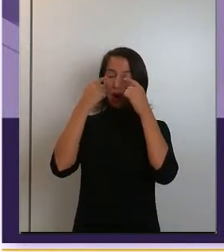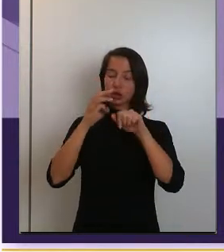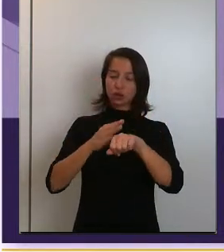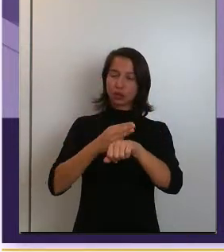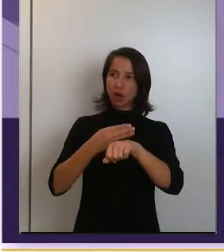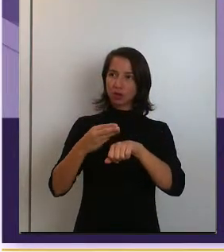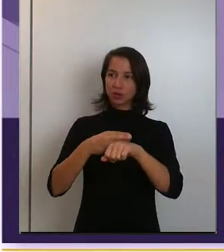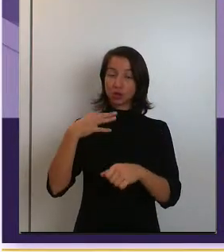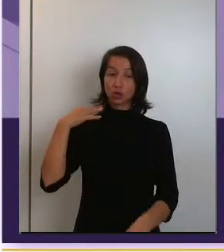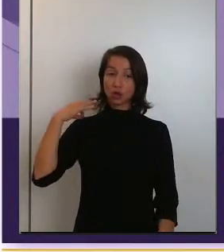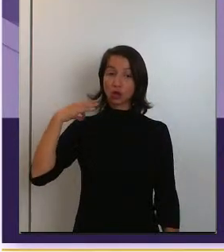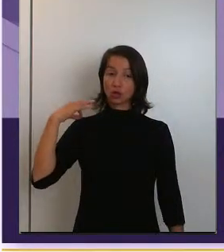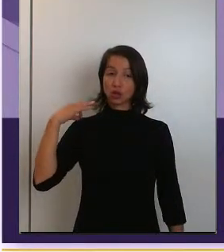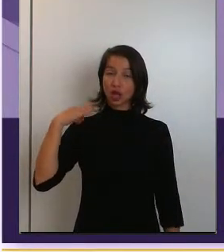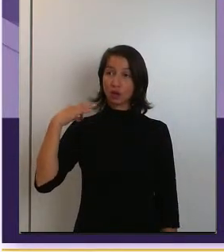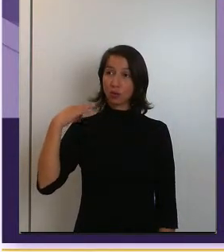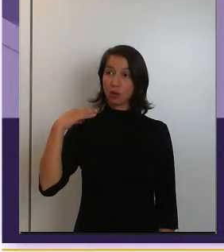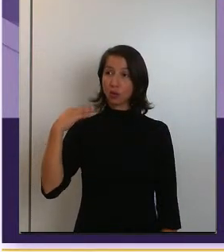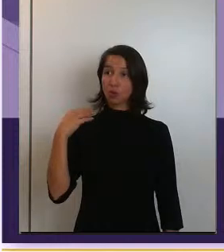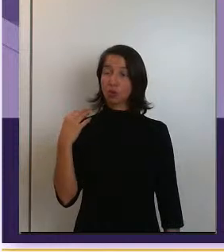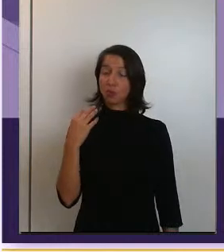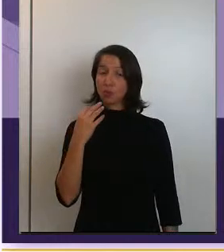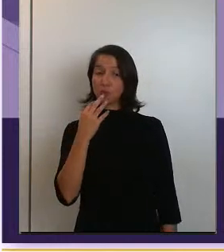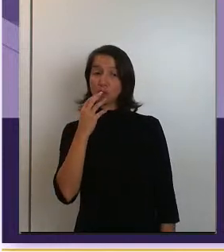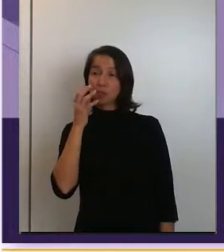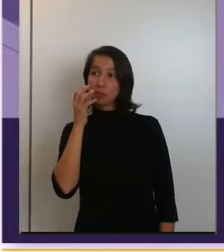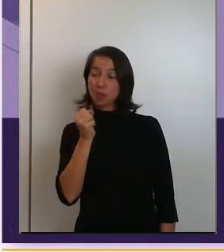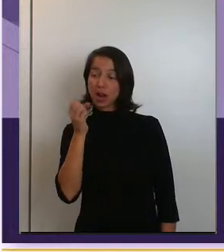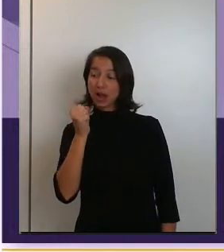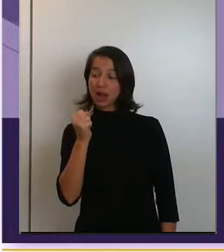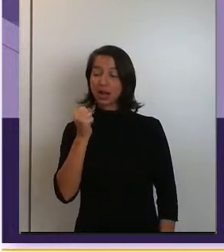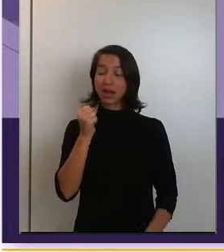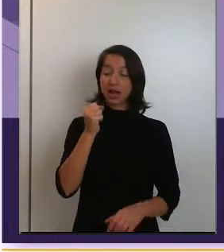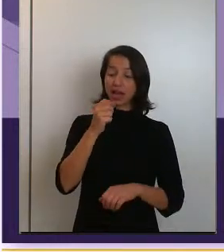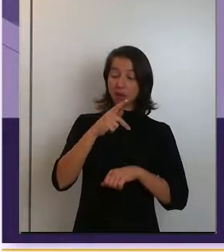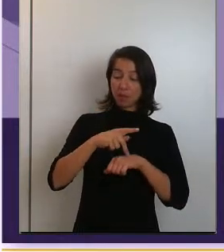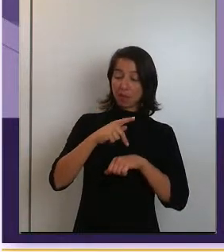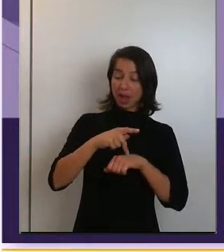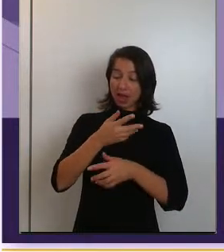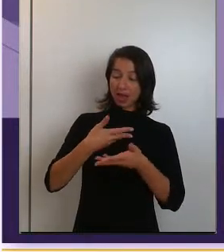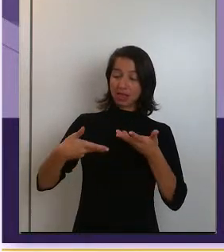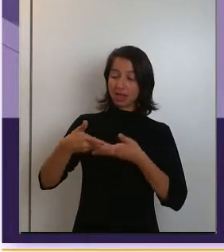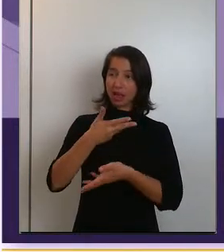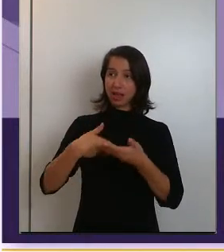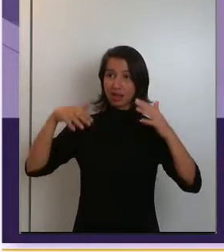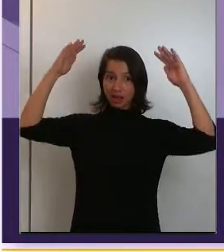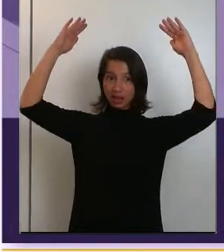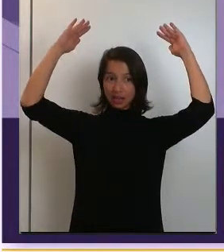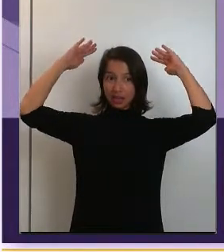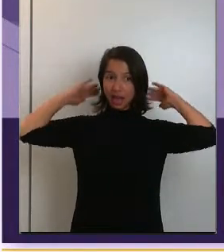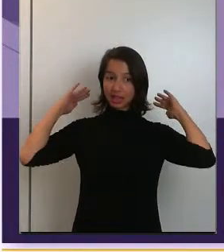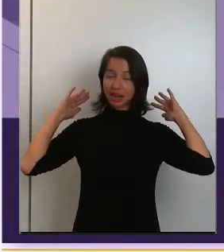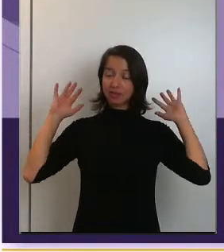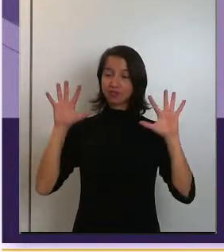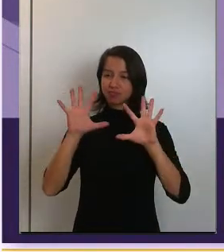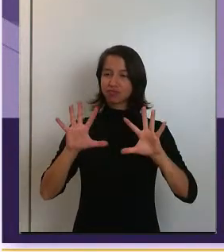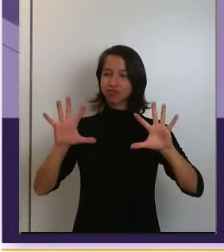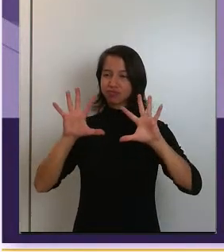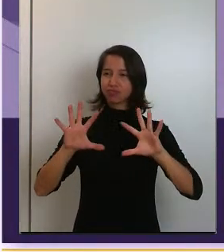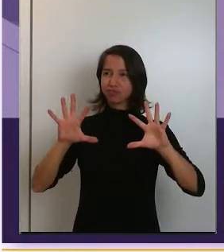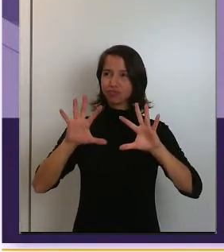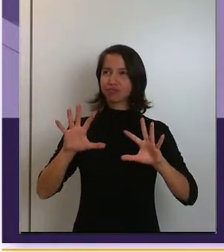branca e preta, e atrás de mim tem o fundo desfocado da sala da minha casa, que é de onde eu estou falando no